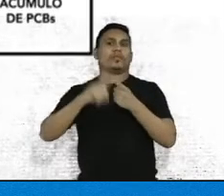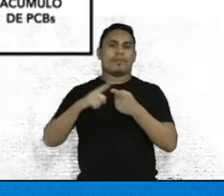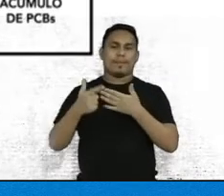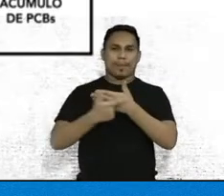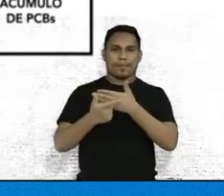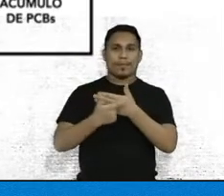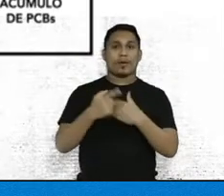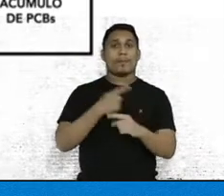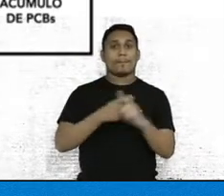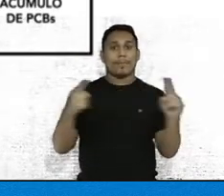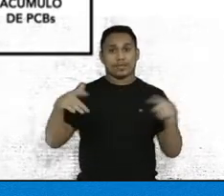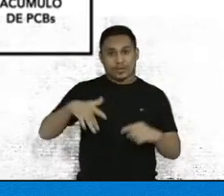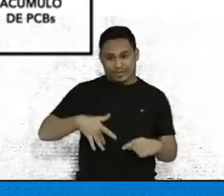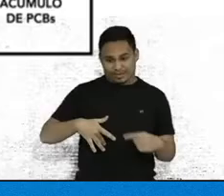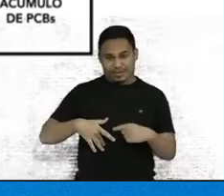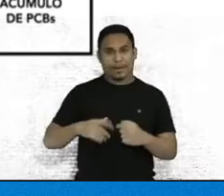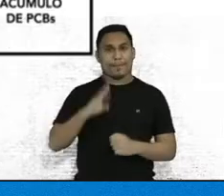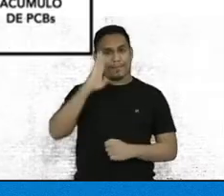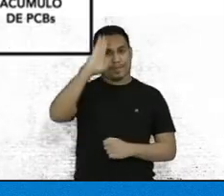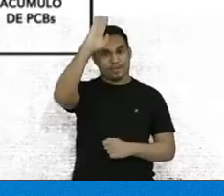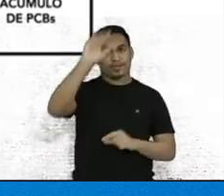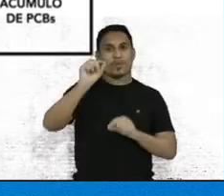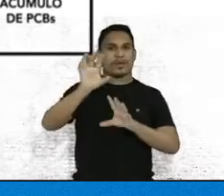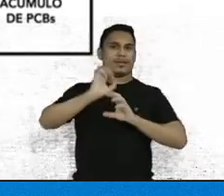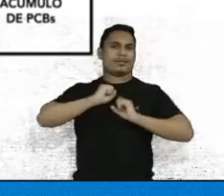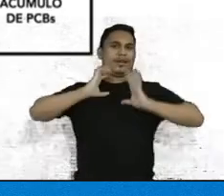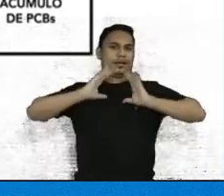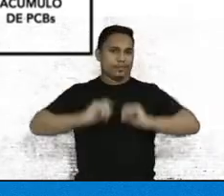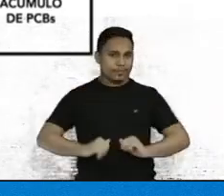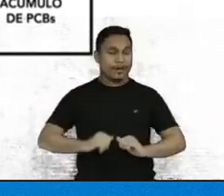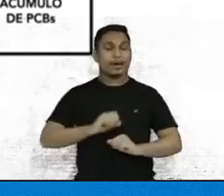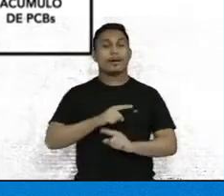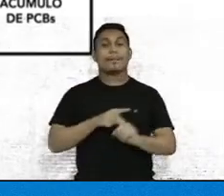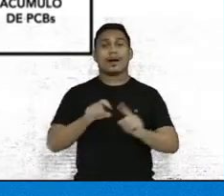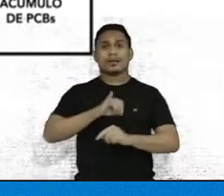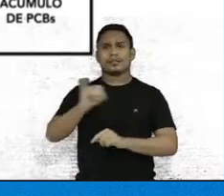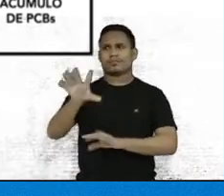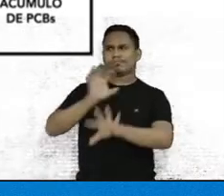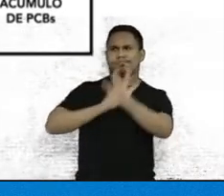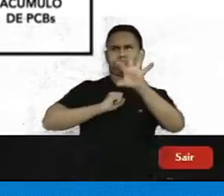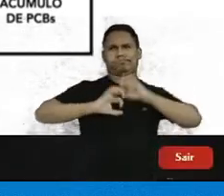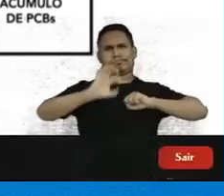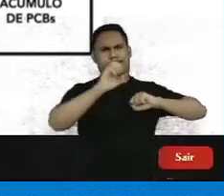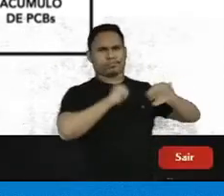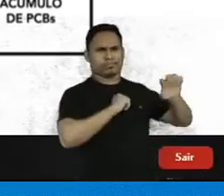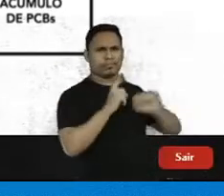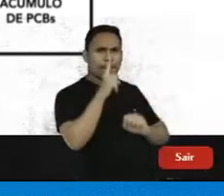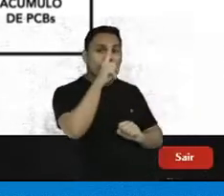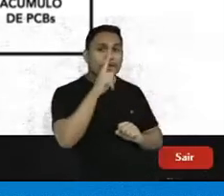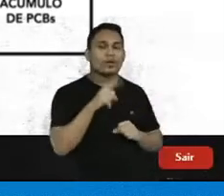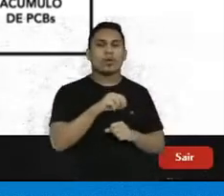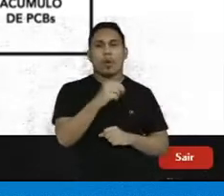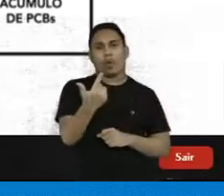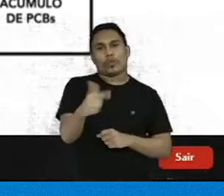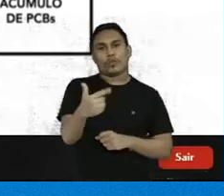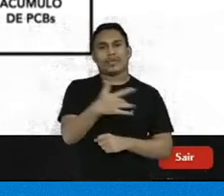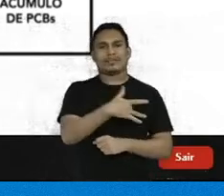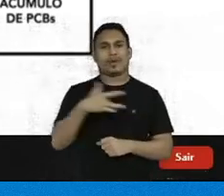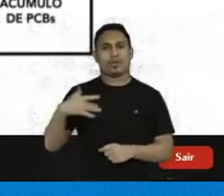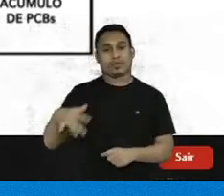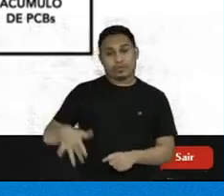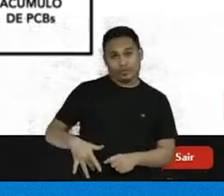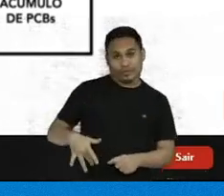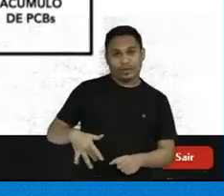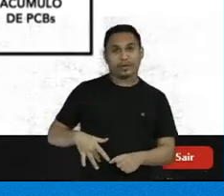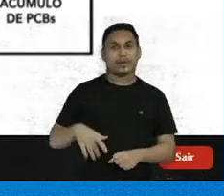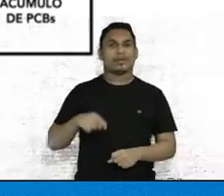se a gente se expõe demais a essas toxinas ou não tem uma boa saúde de fígado, essas toxinas começam a se acumular no nosso